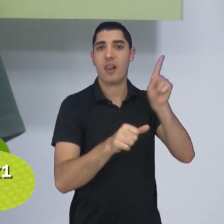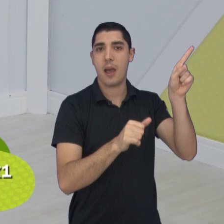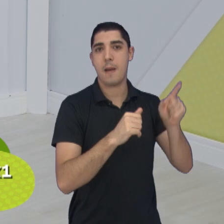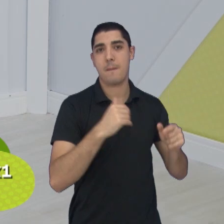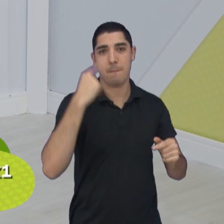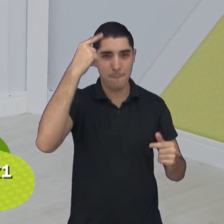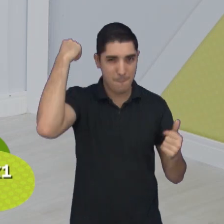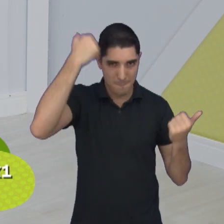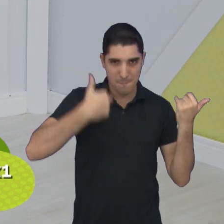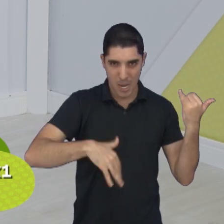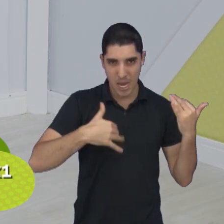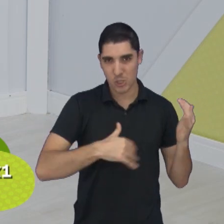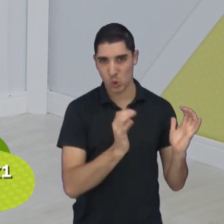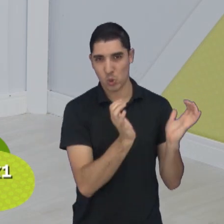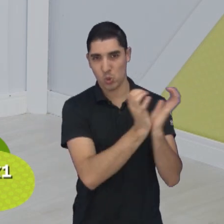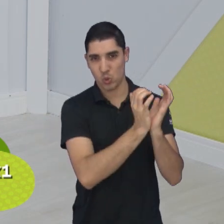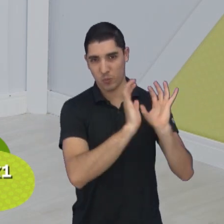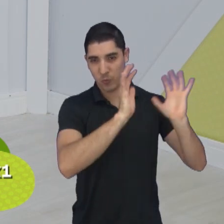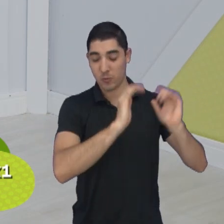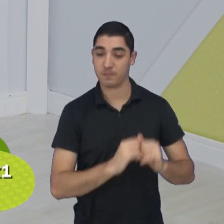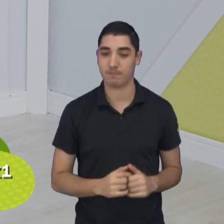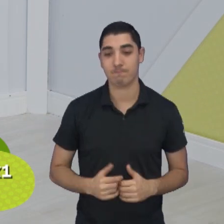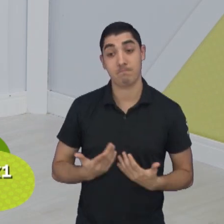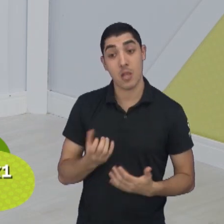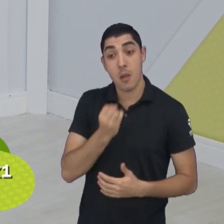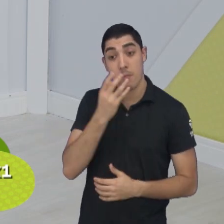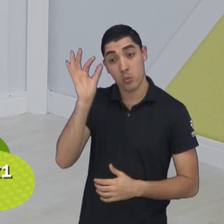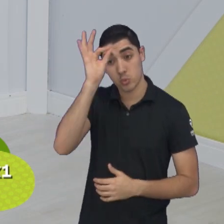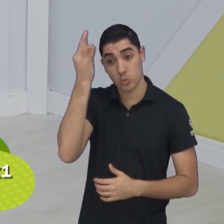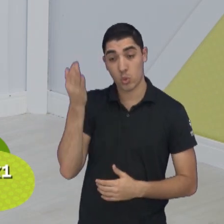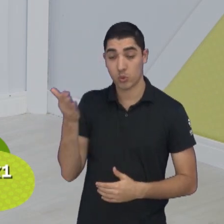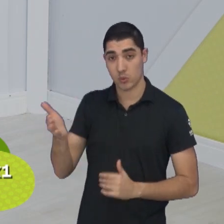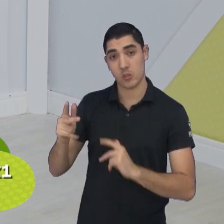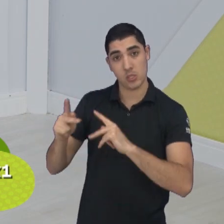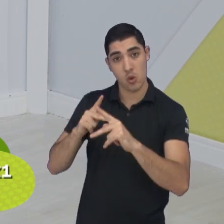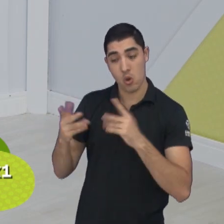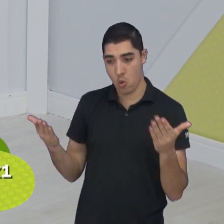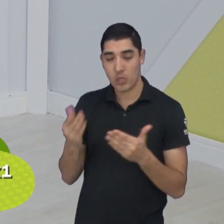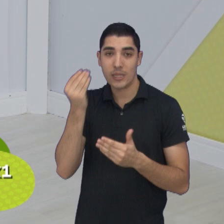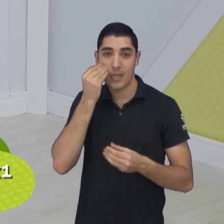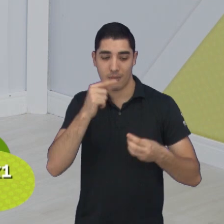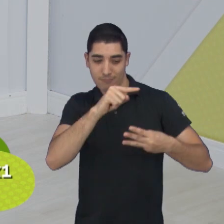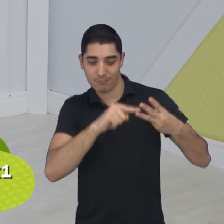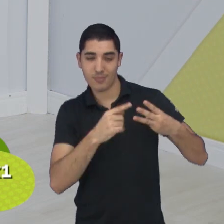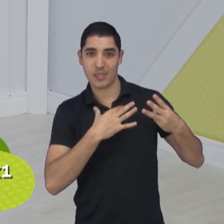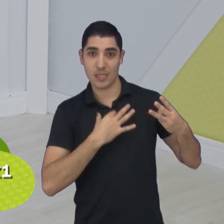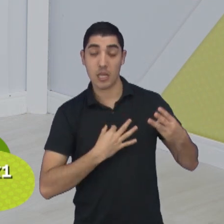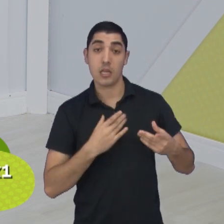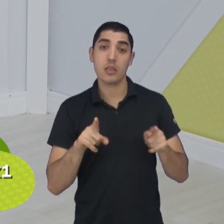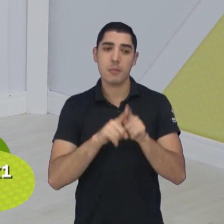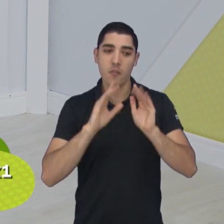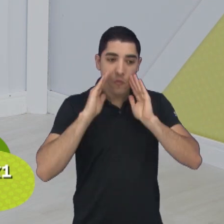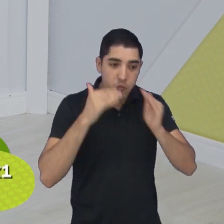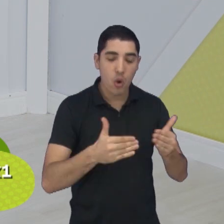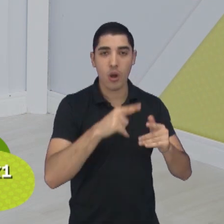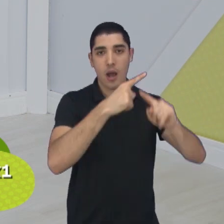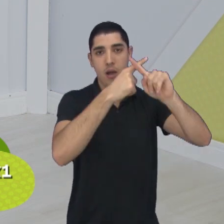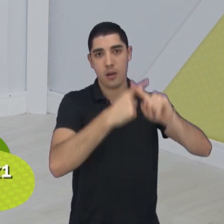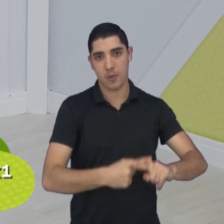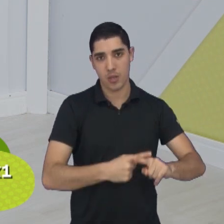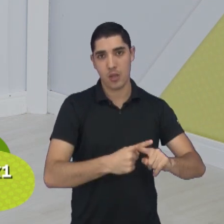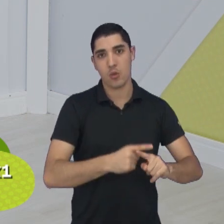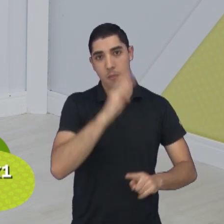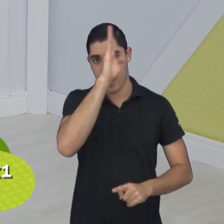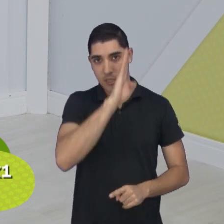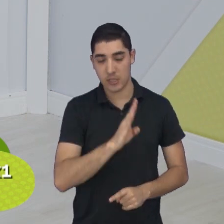também. Pois é, sucesso para a equipe do São José, que hoje disputa o terceiro lugar, e foco total aí na Superliga. Na Superliga, o São José está bem demais